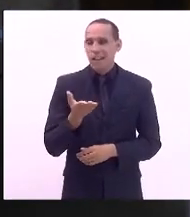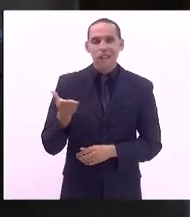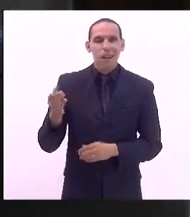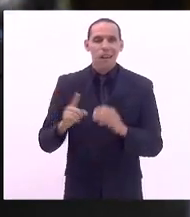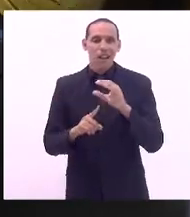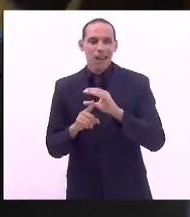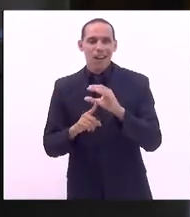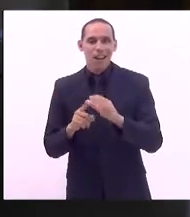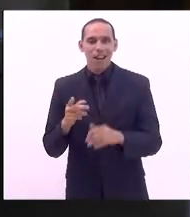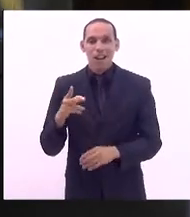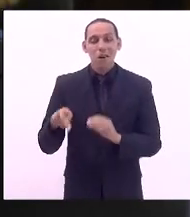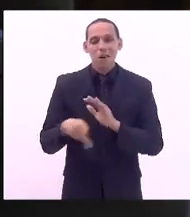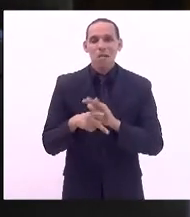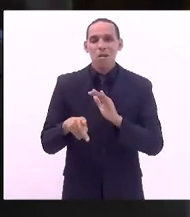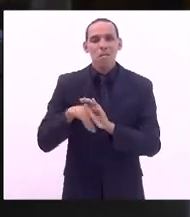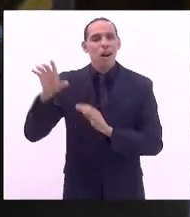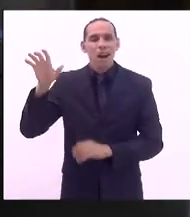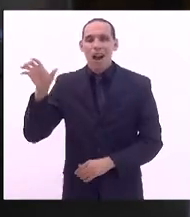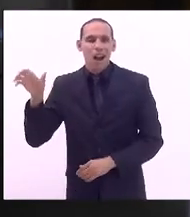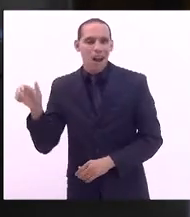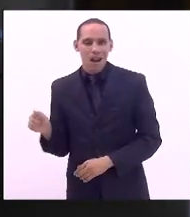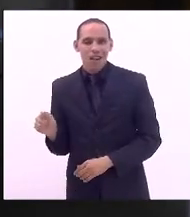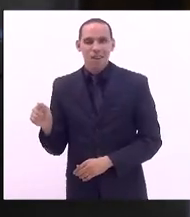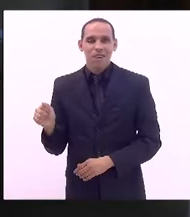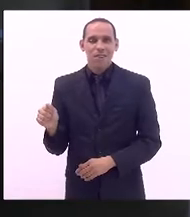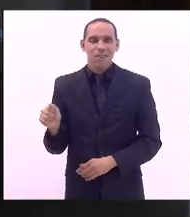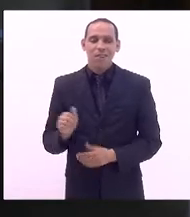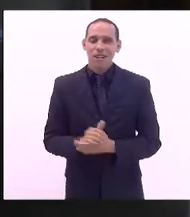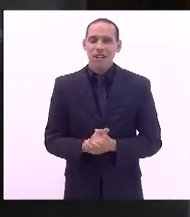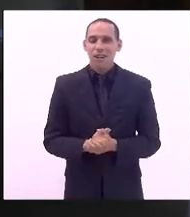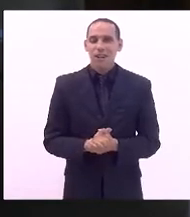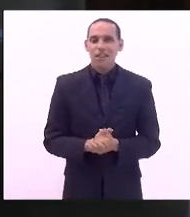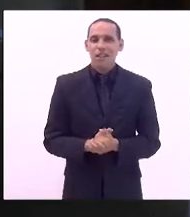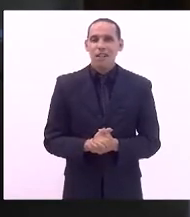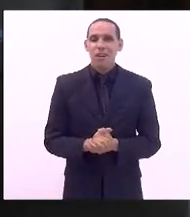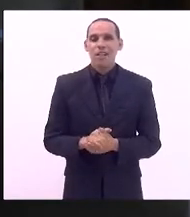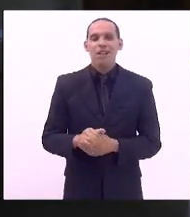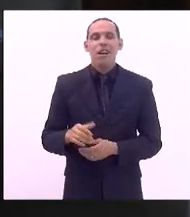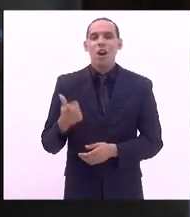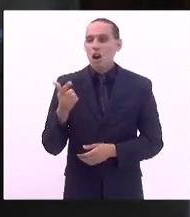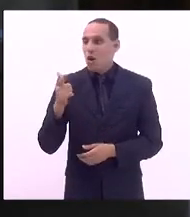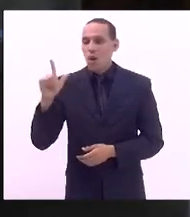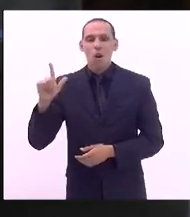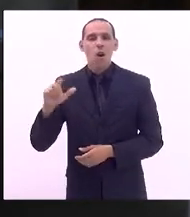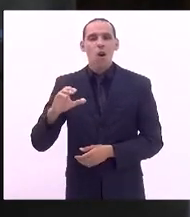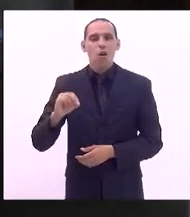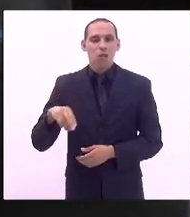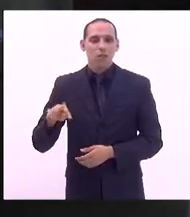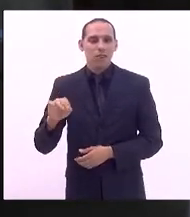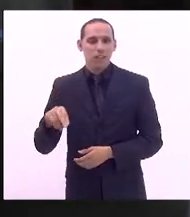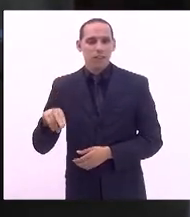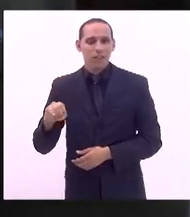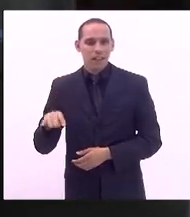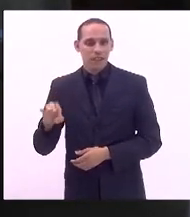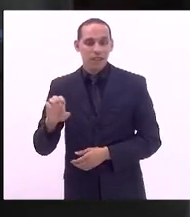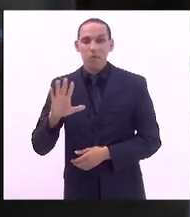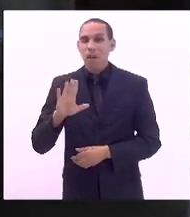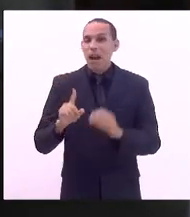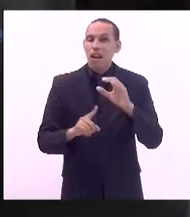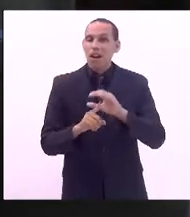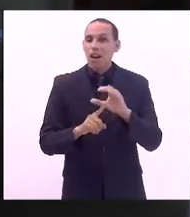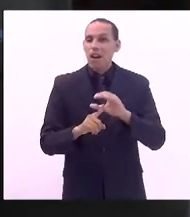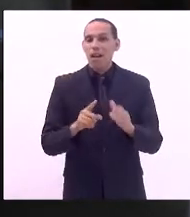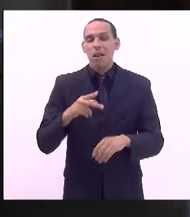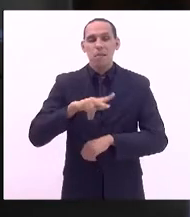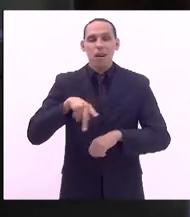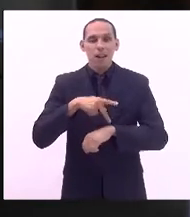capelães que é da África em outro continente mas nós temos em 120 países bom então